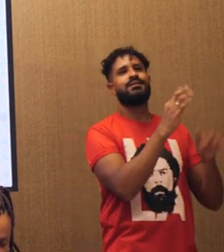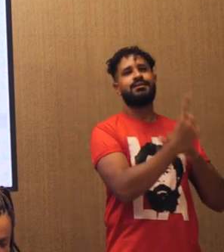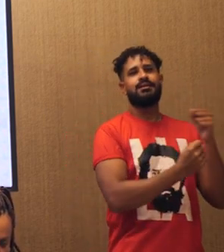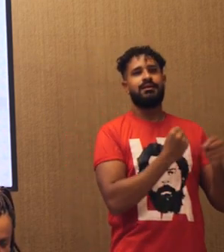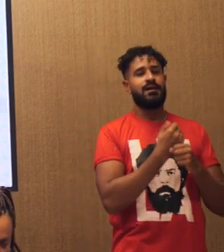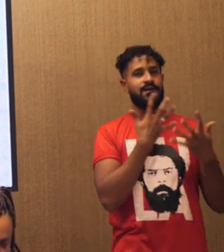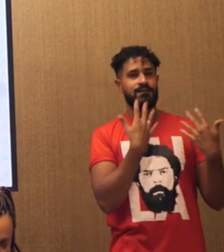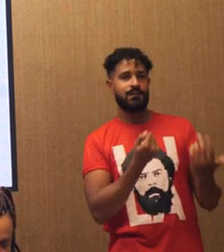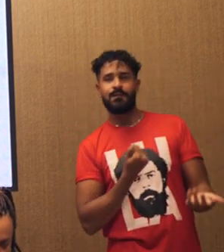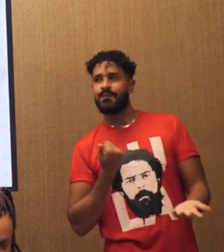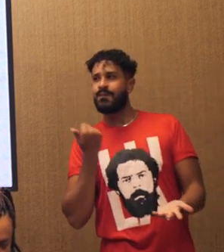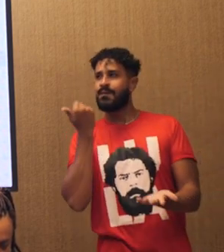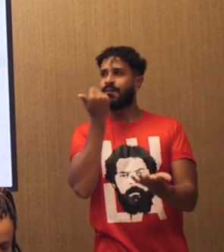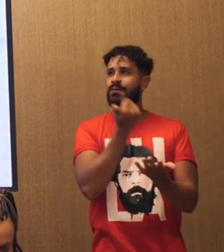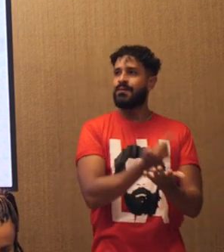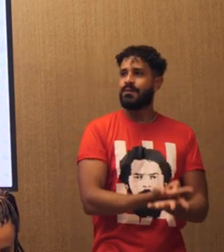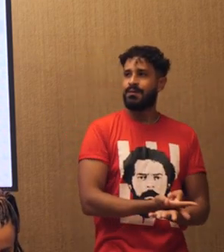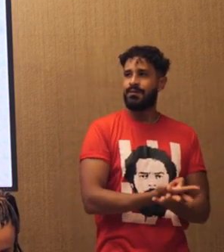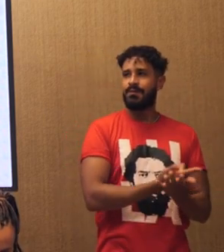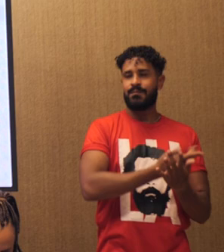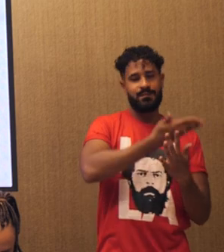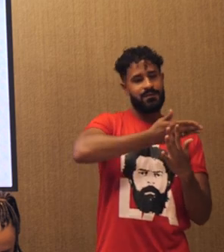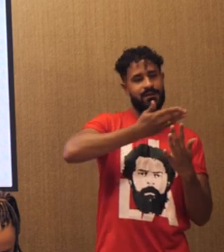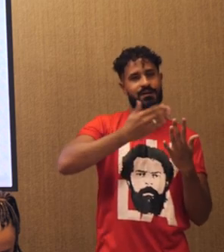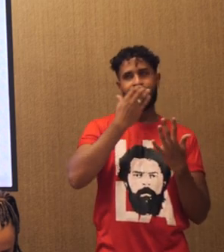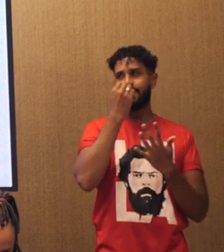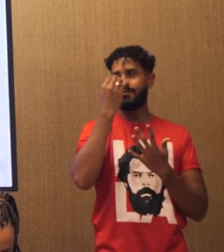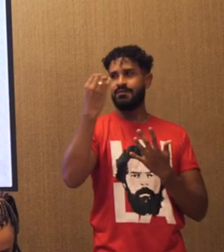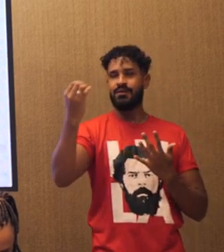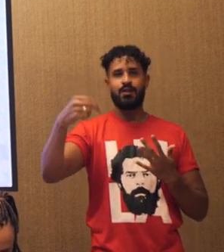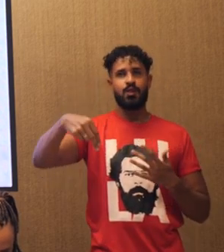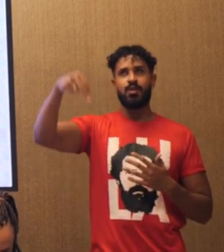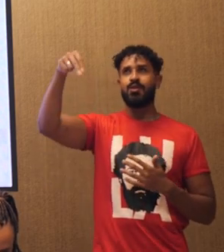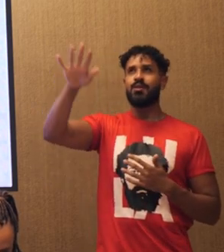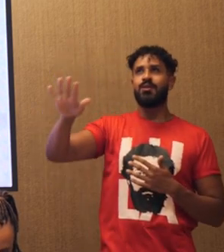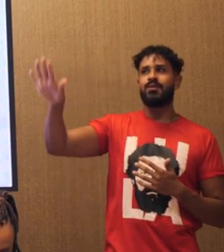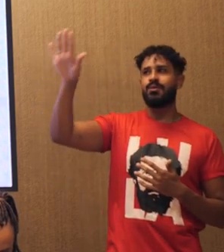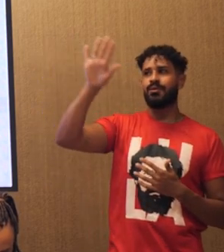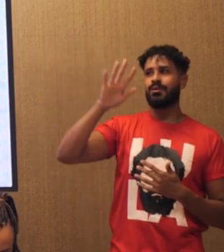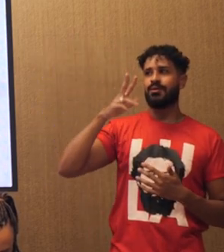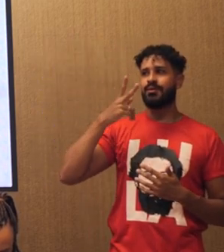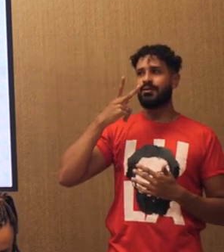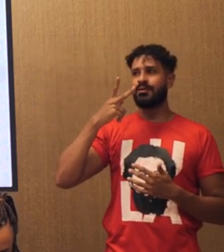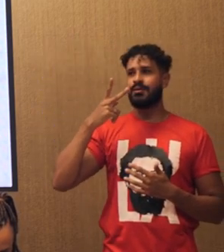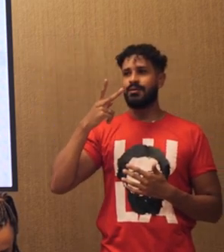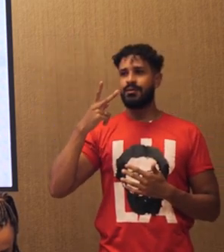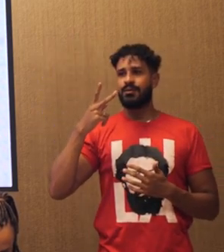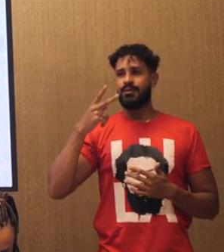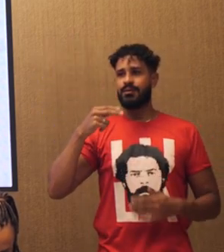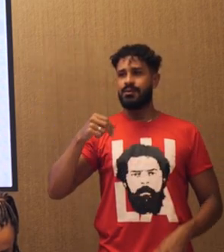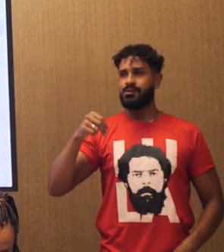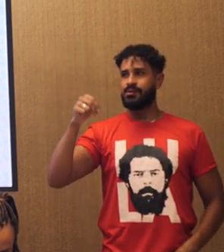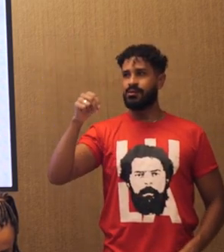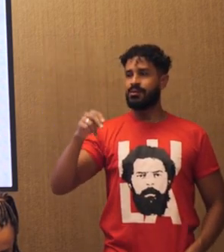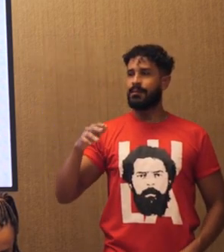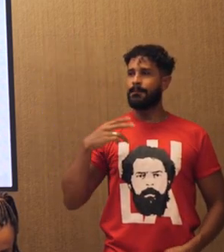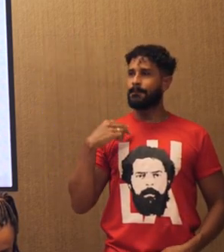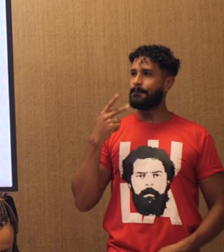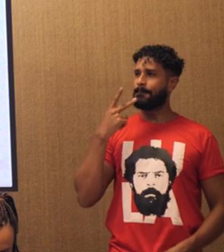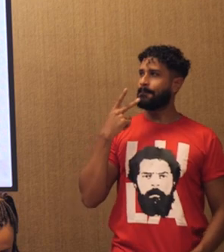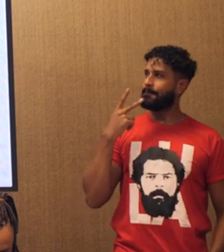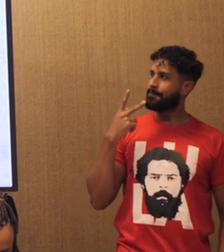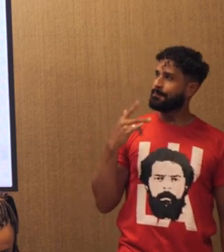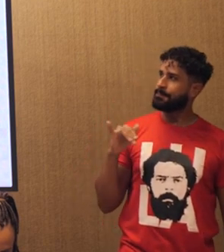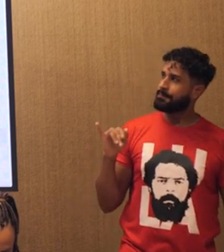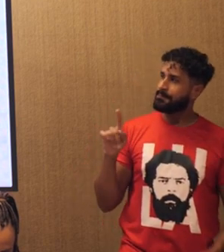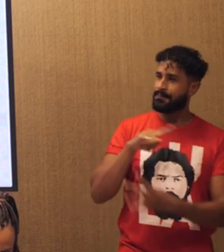um pacote de viagem para ir lá para o Nordeste. Meu pai é... Meu pai é todos